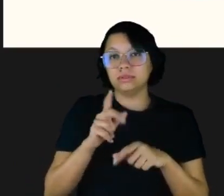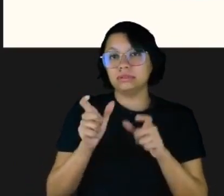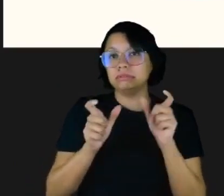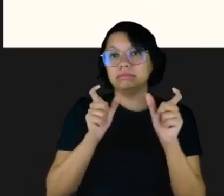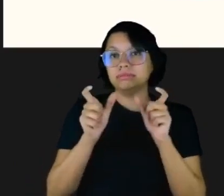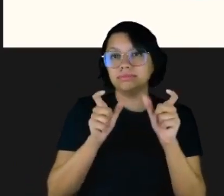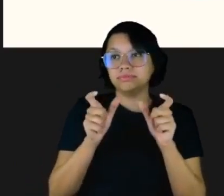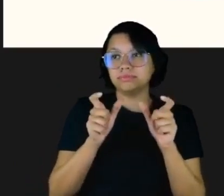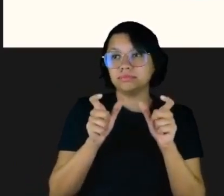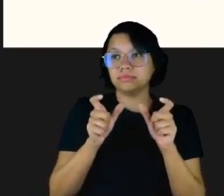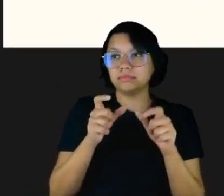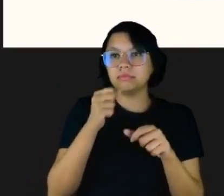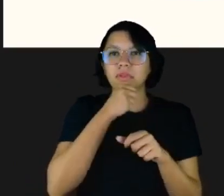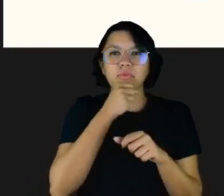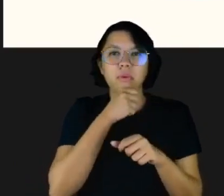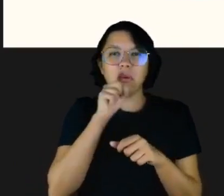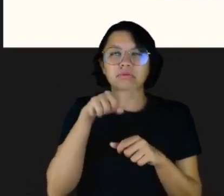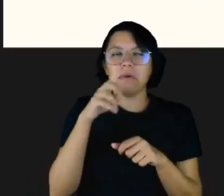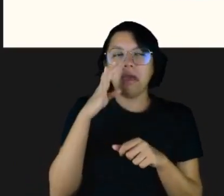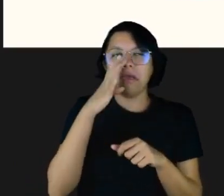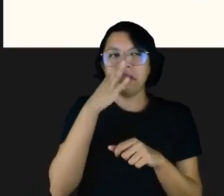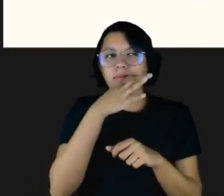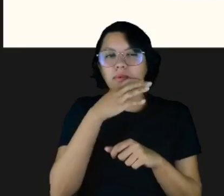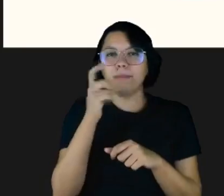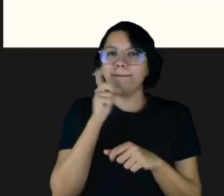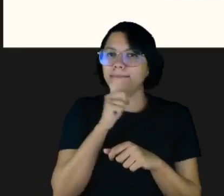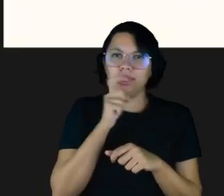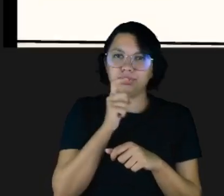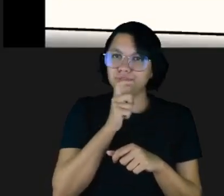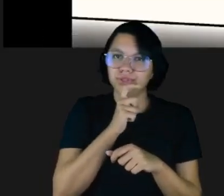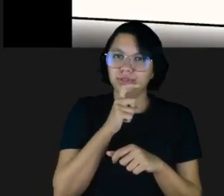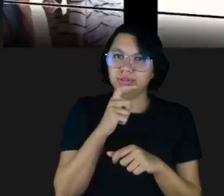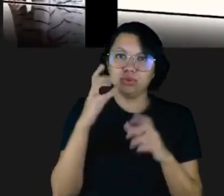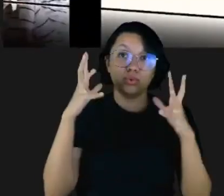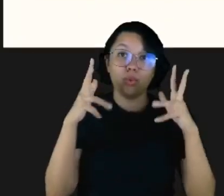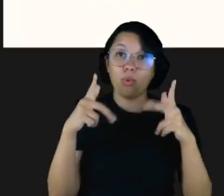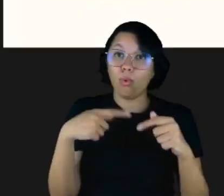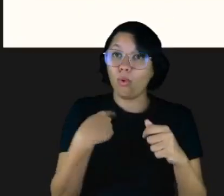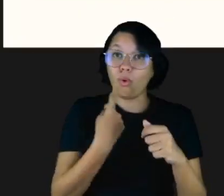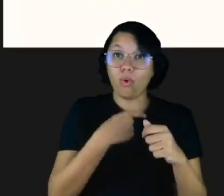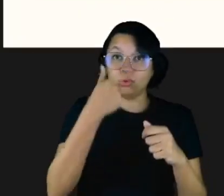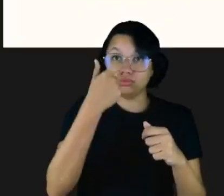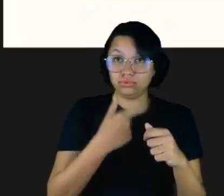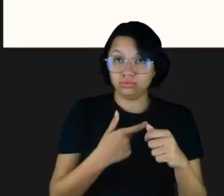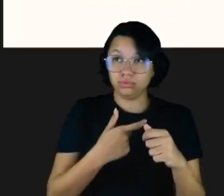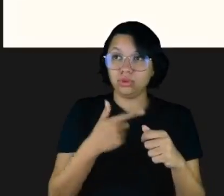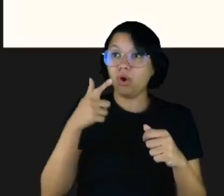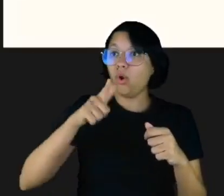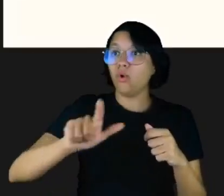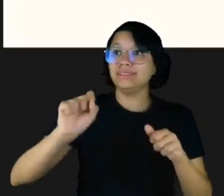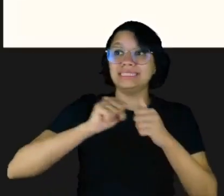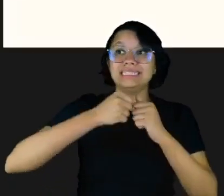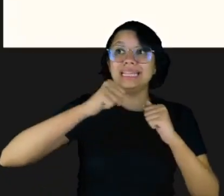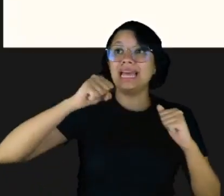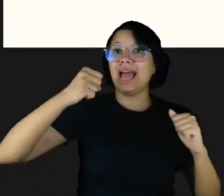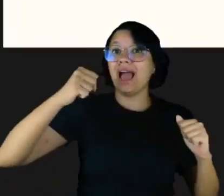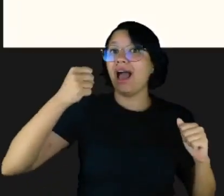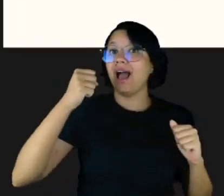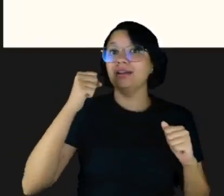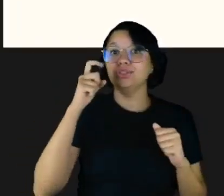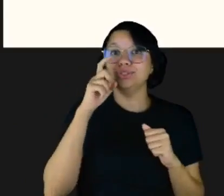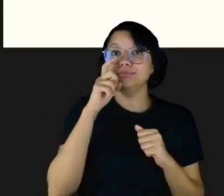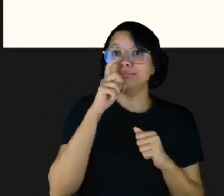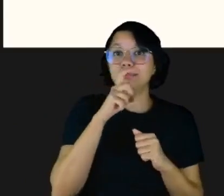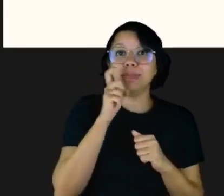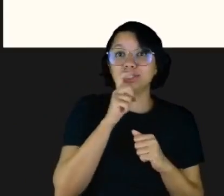muito teimoso. Mentira, todos nós somos, tá? A outra grande mentira é essa aqui. Vocês já